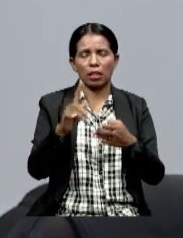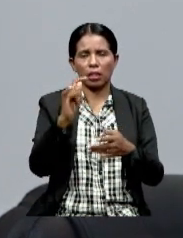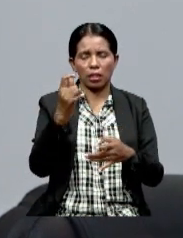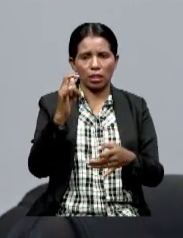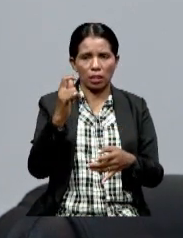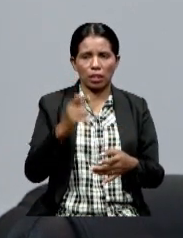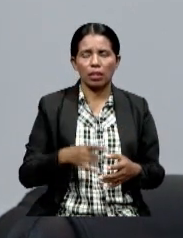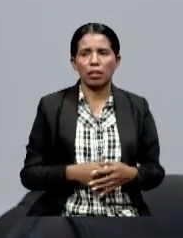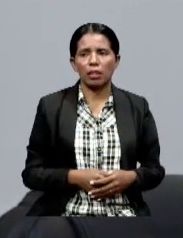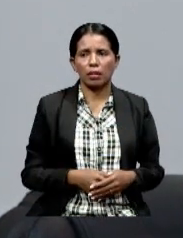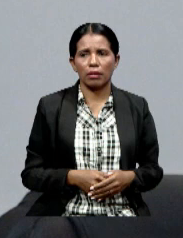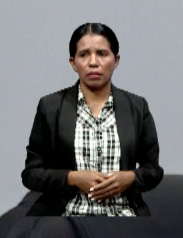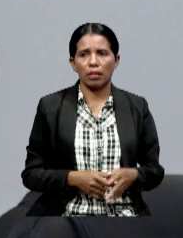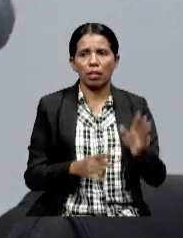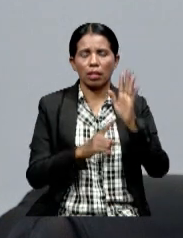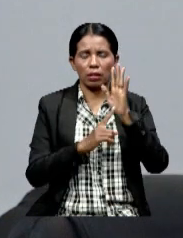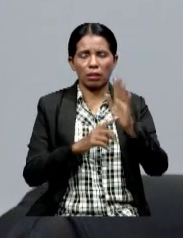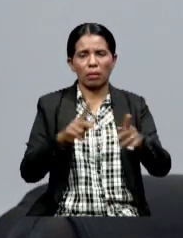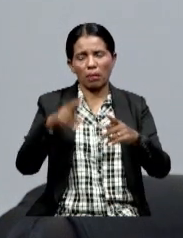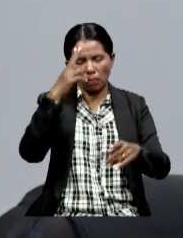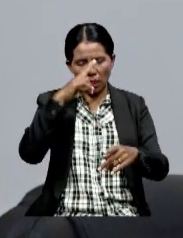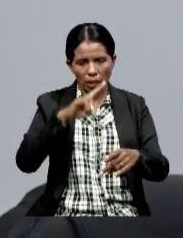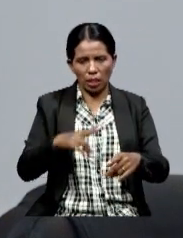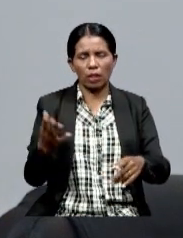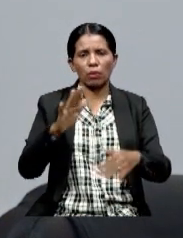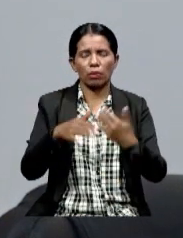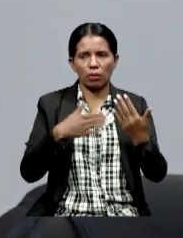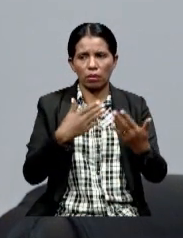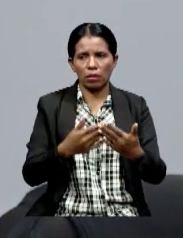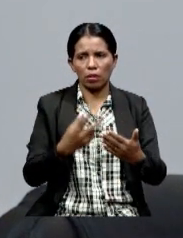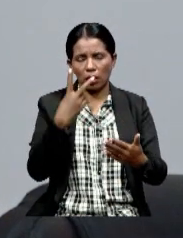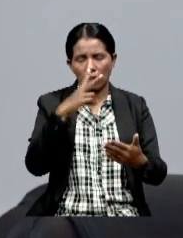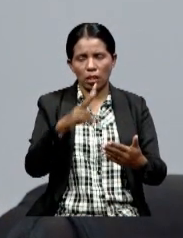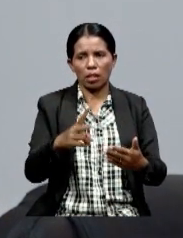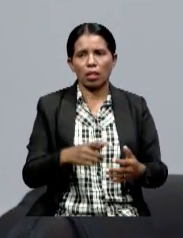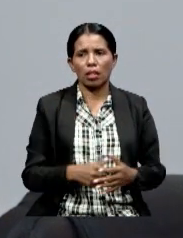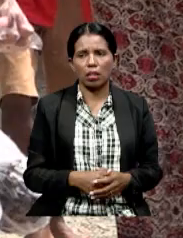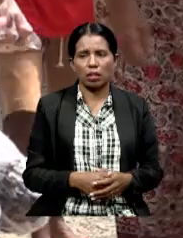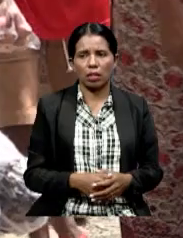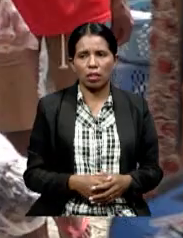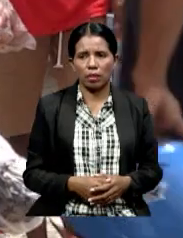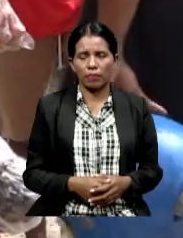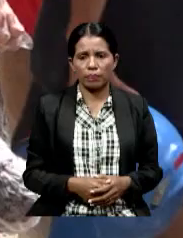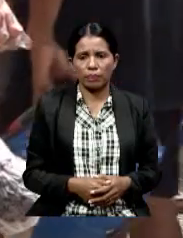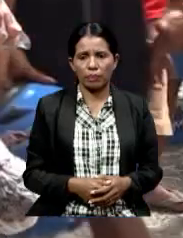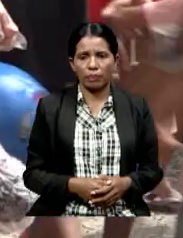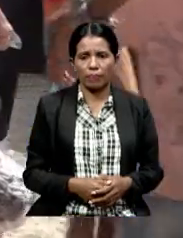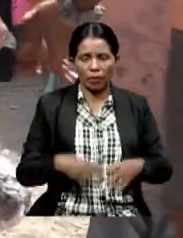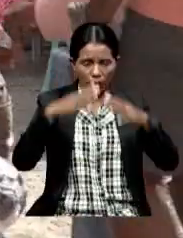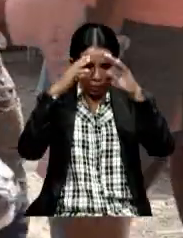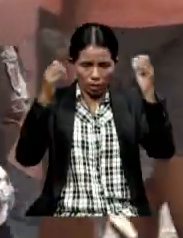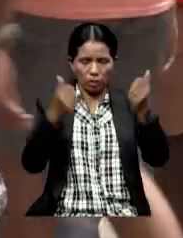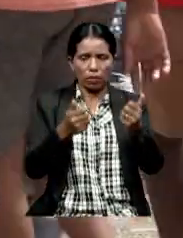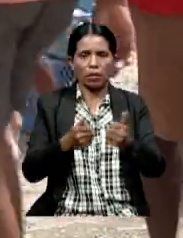implicação, nós vamos ter a imagem, vai turismo, vai nascer essa noite, e tem taxista, se ele fuma, é taxa lá na vontade. Presidente da Autoridade